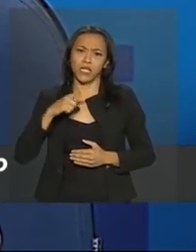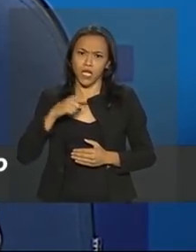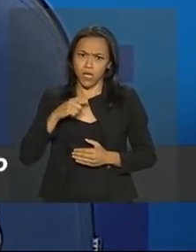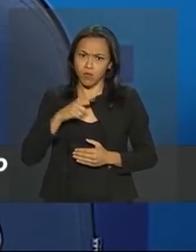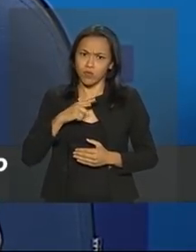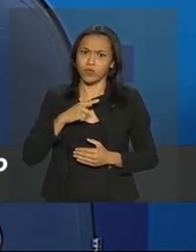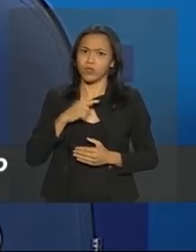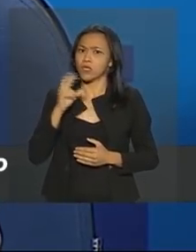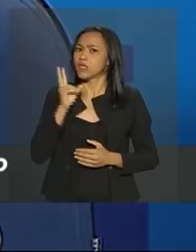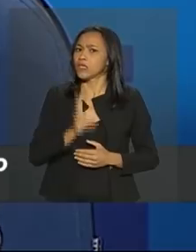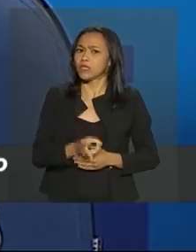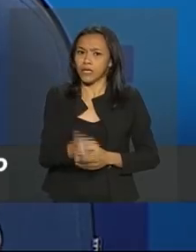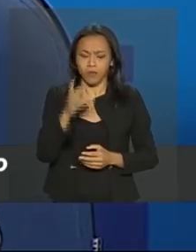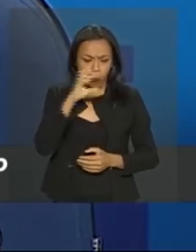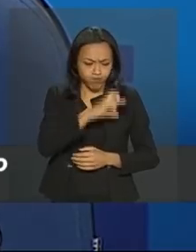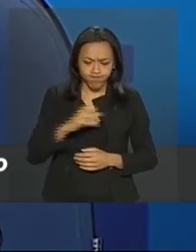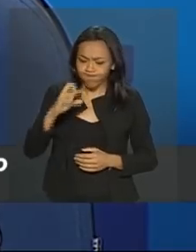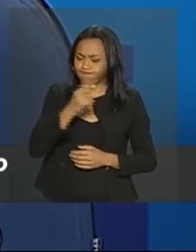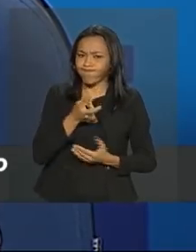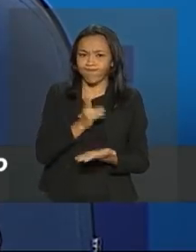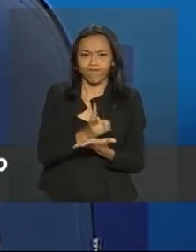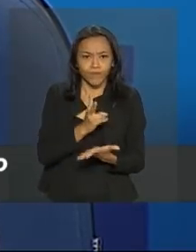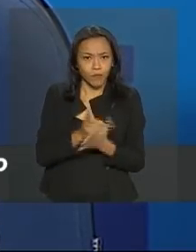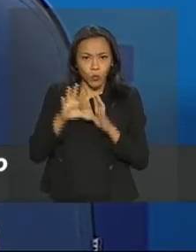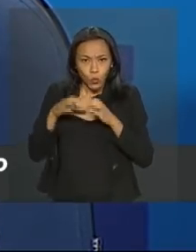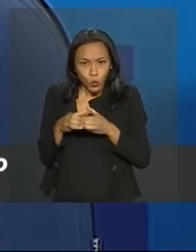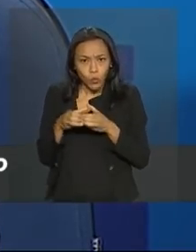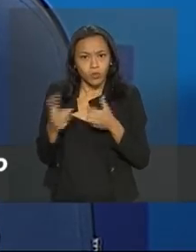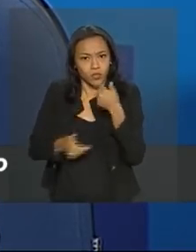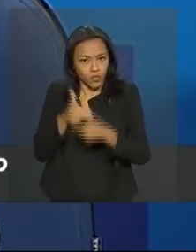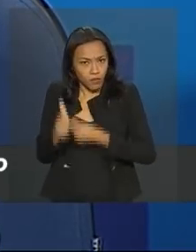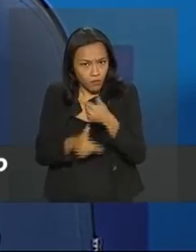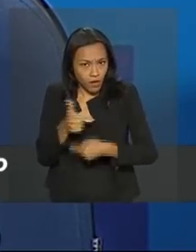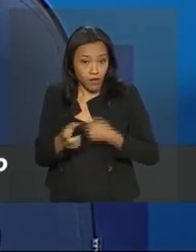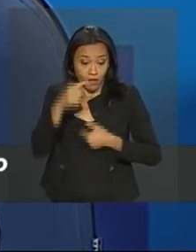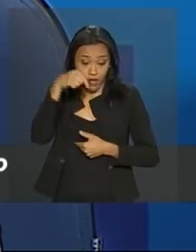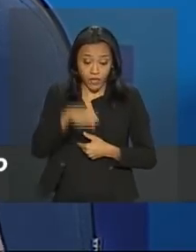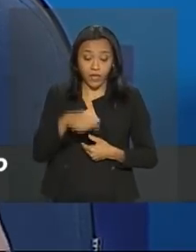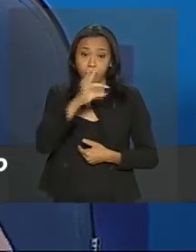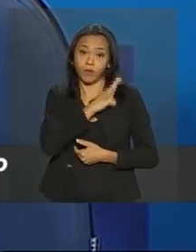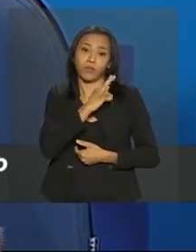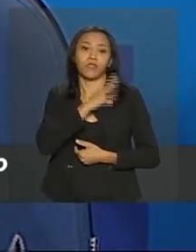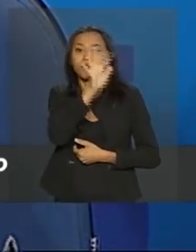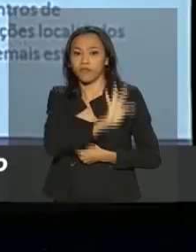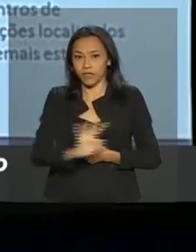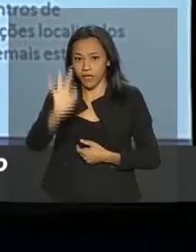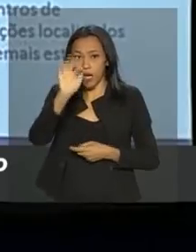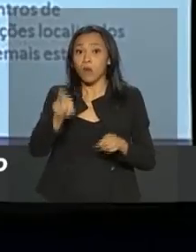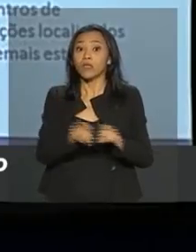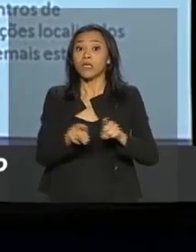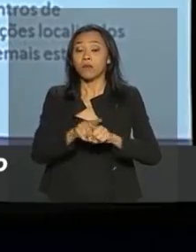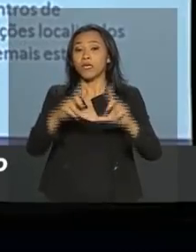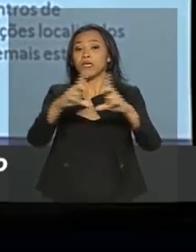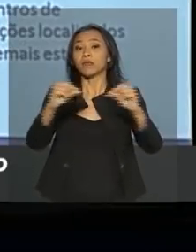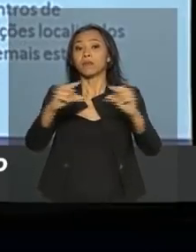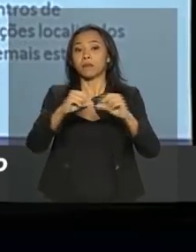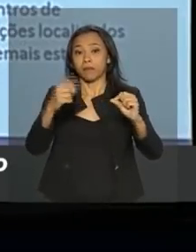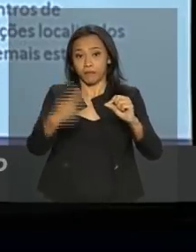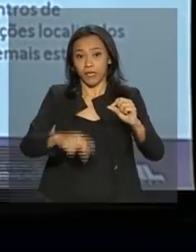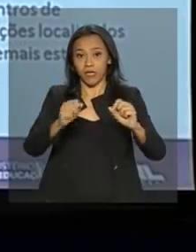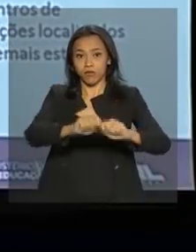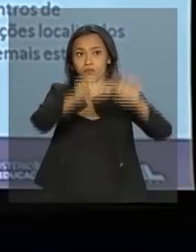aqui no mac na polícia federal no centro integrado de comando e controle nacional em brasília nos